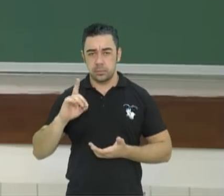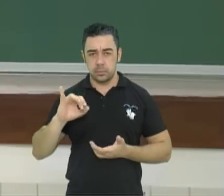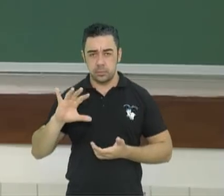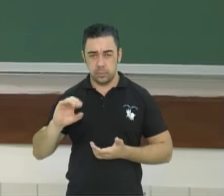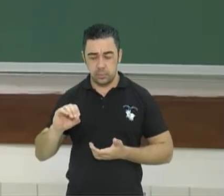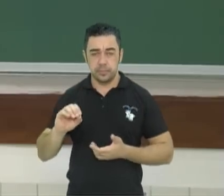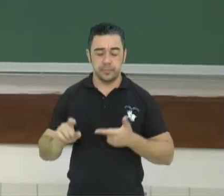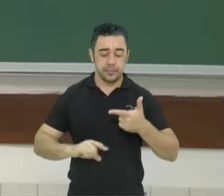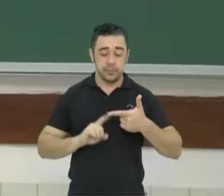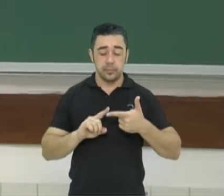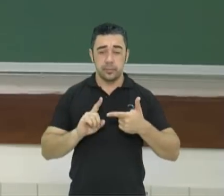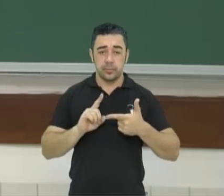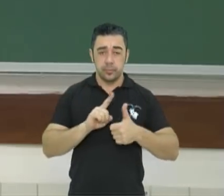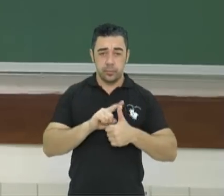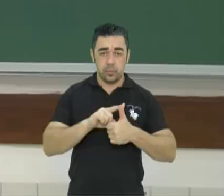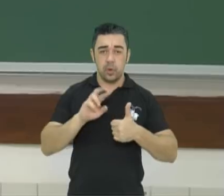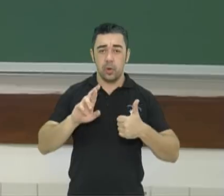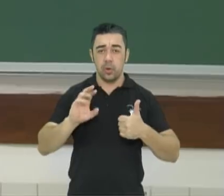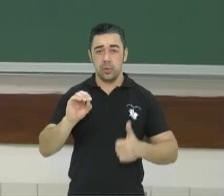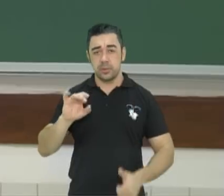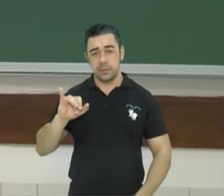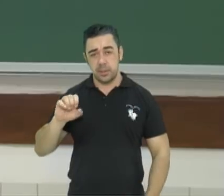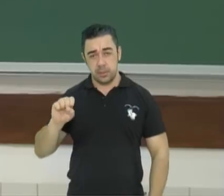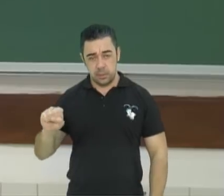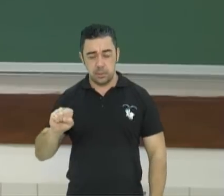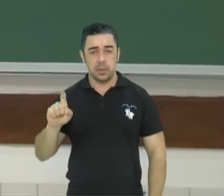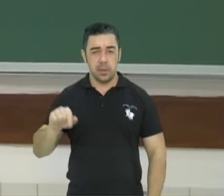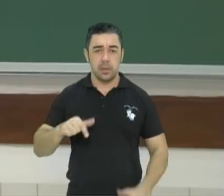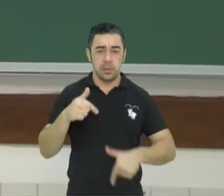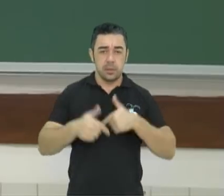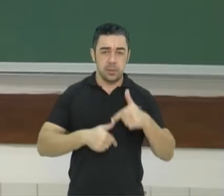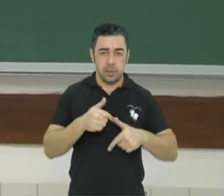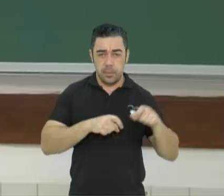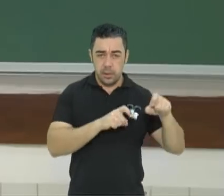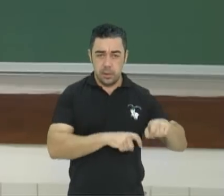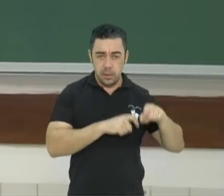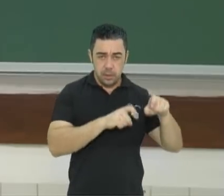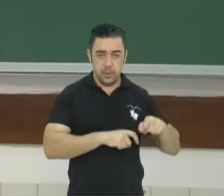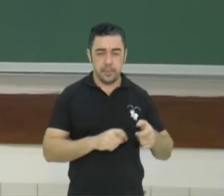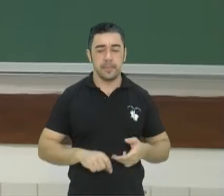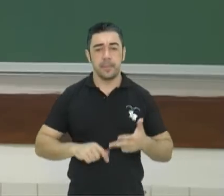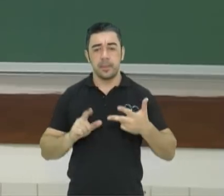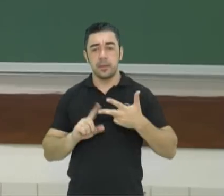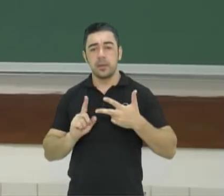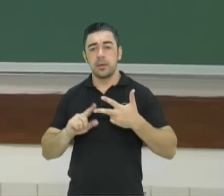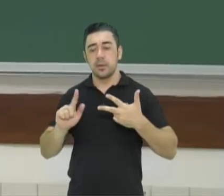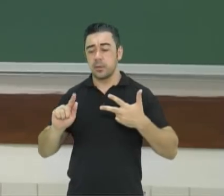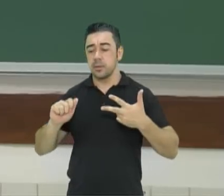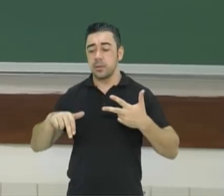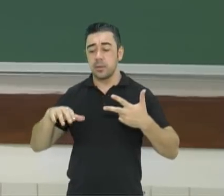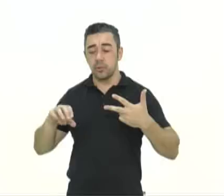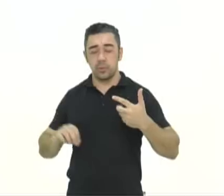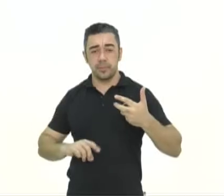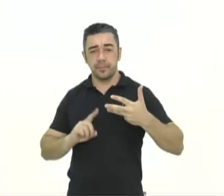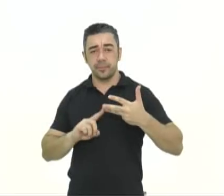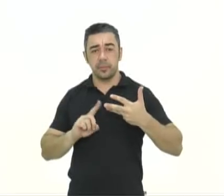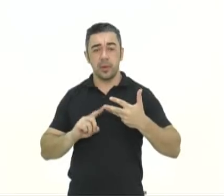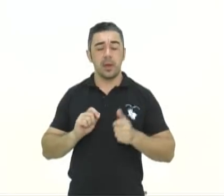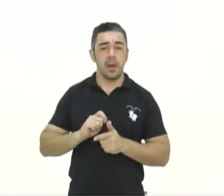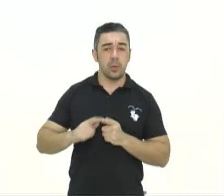os escravos que trabalhavam nas lavouras, e nós tínhamos também os escravos de ganho e os escravos de aluguel.